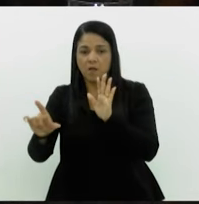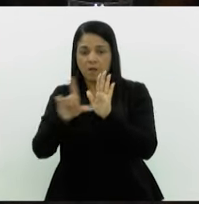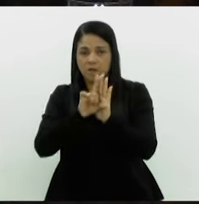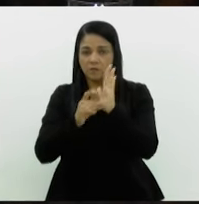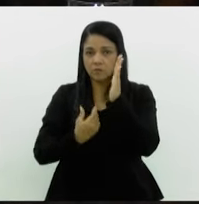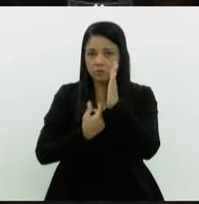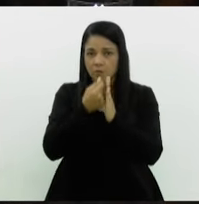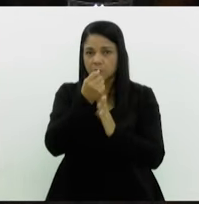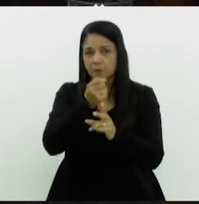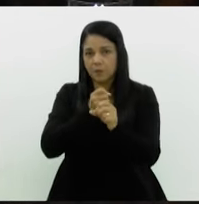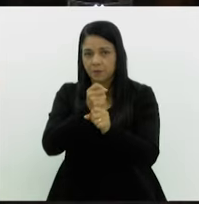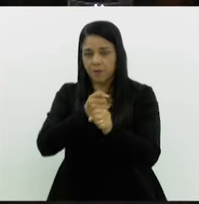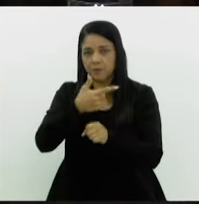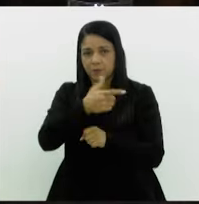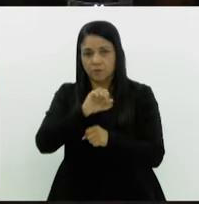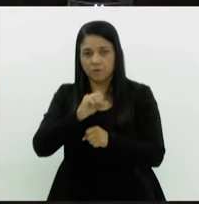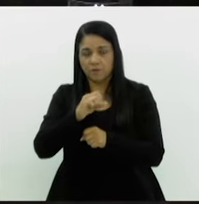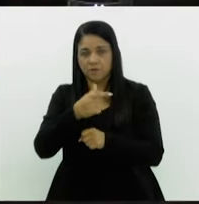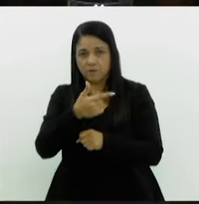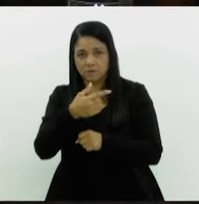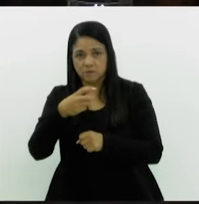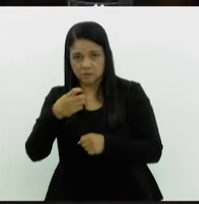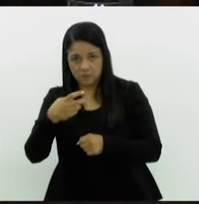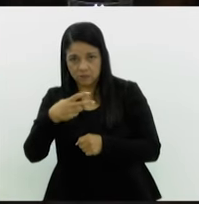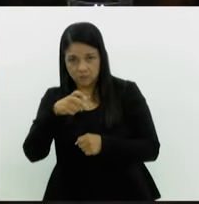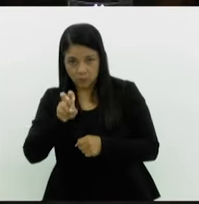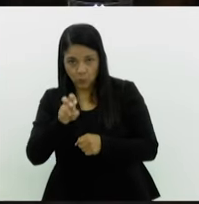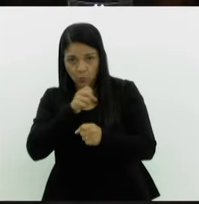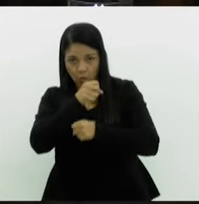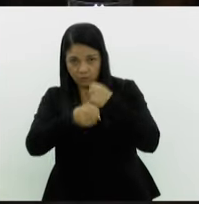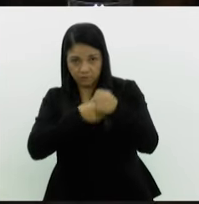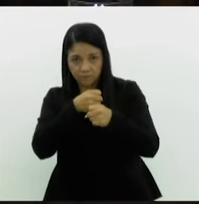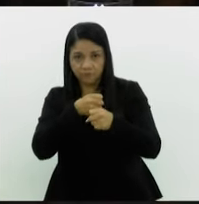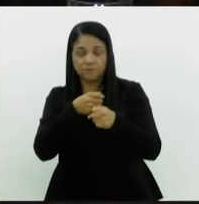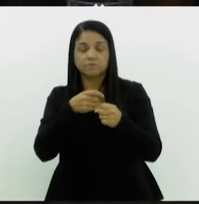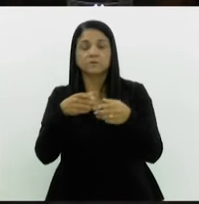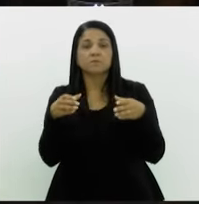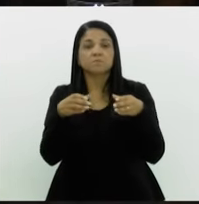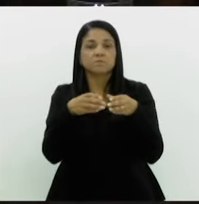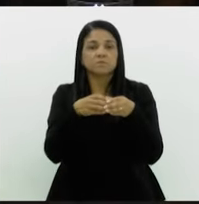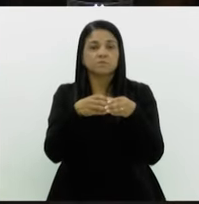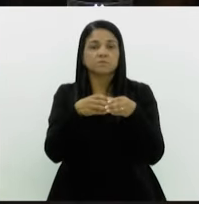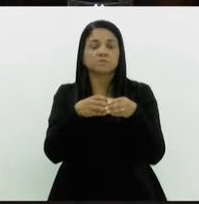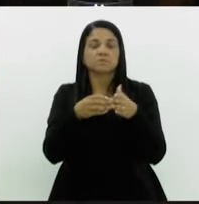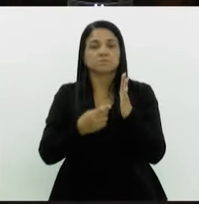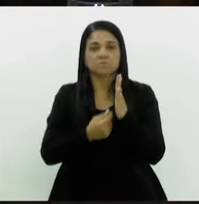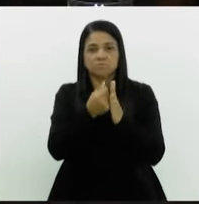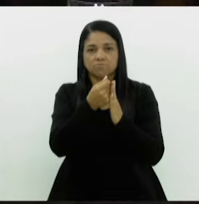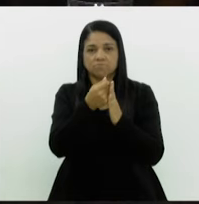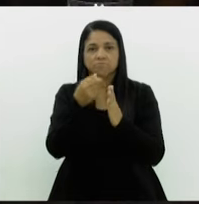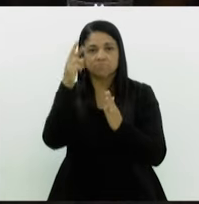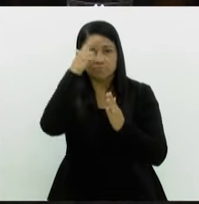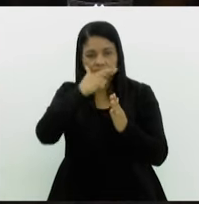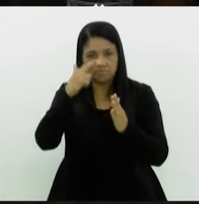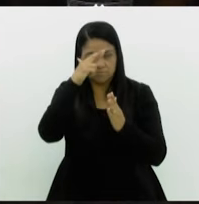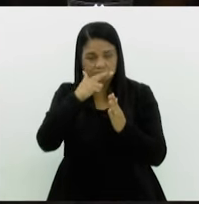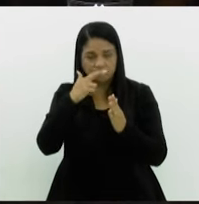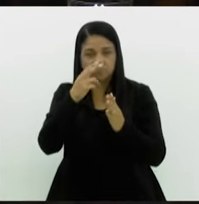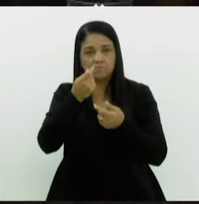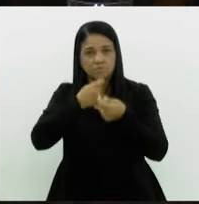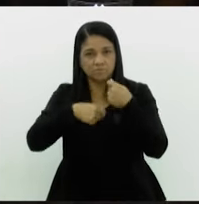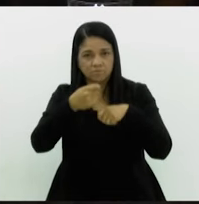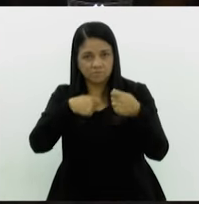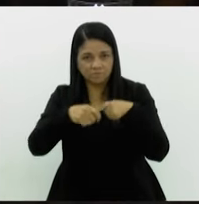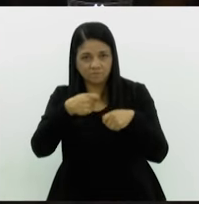orçamento anual 2025 e da outras providências. Parecer das comissões de orçamento, finanças, fiscalização financeira